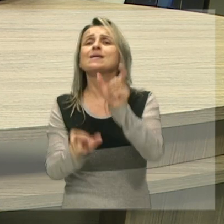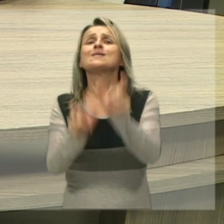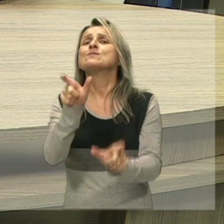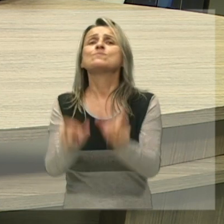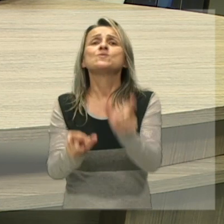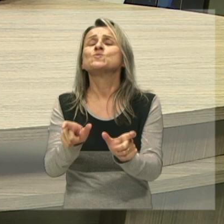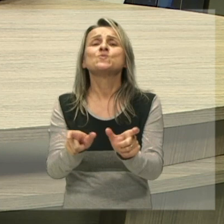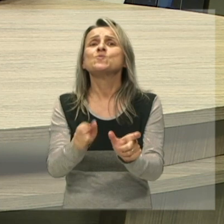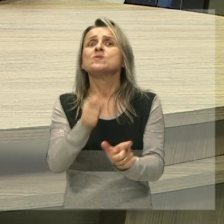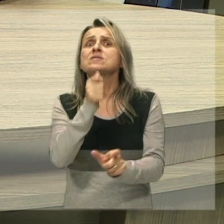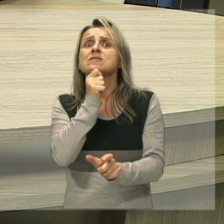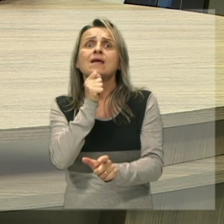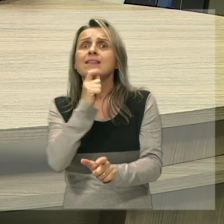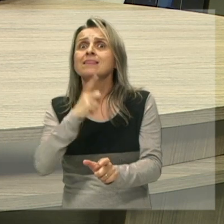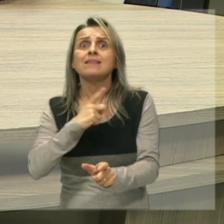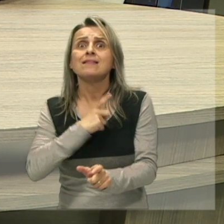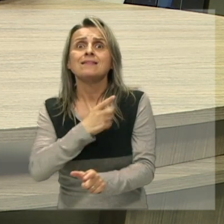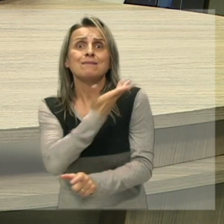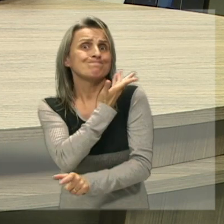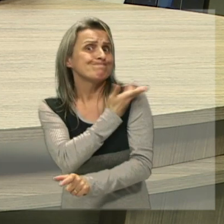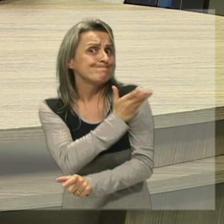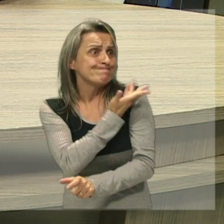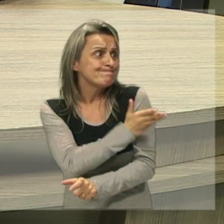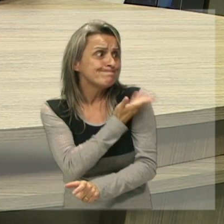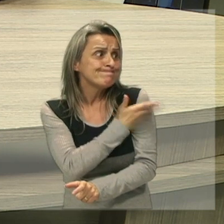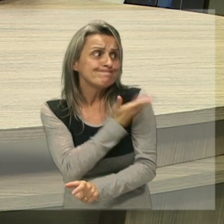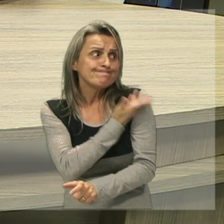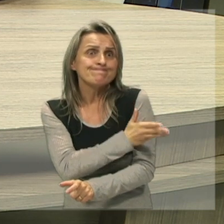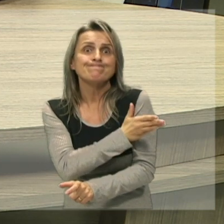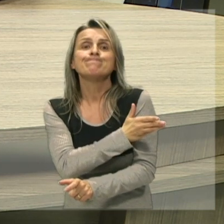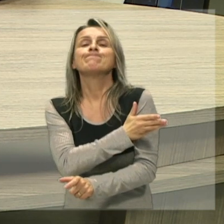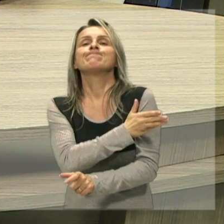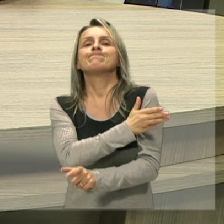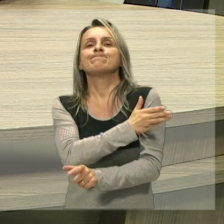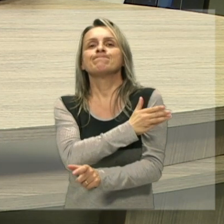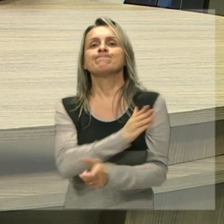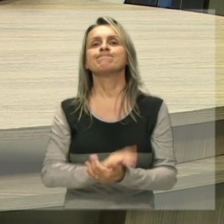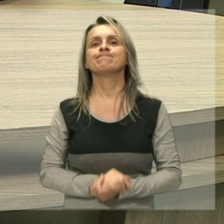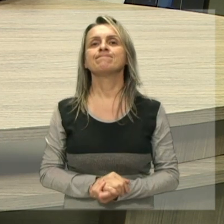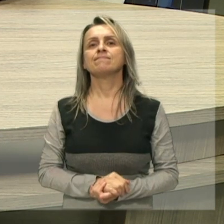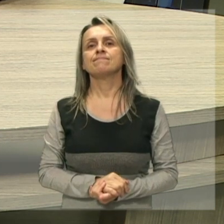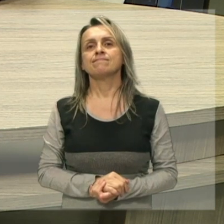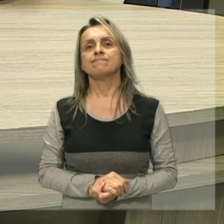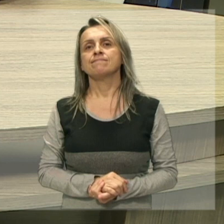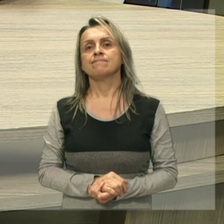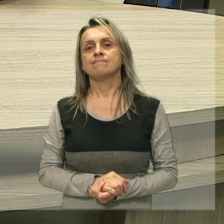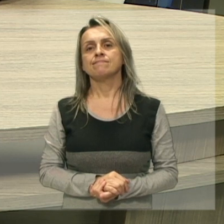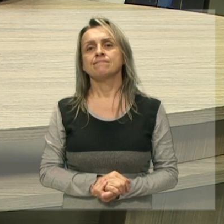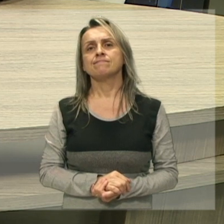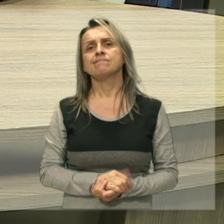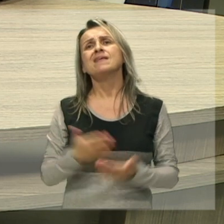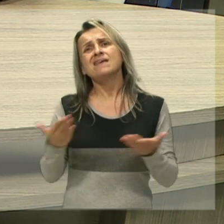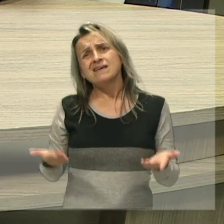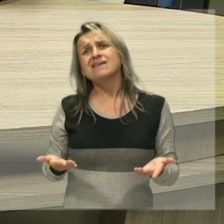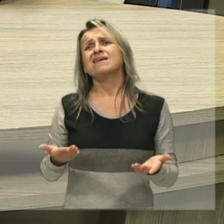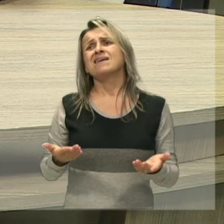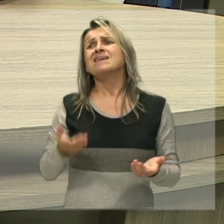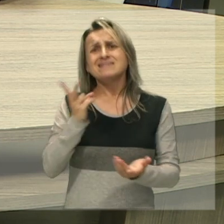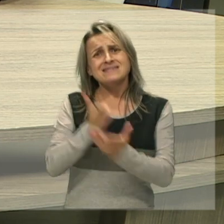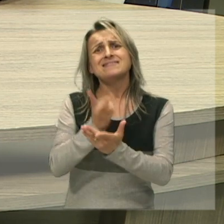muito preconceito, apesar de tudo que se tem exposto